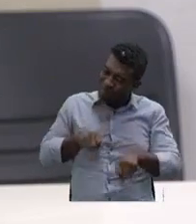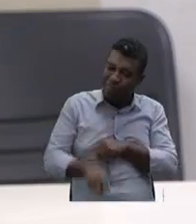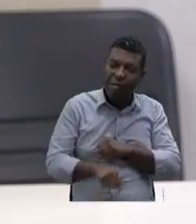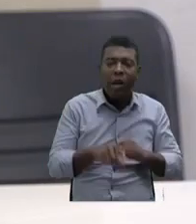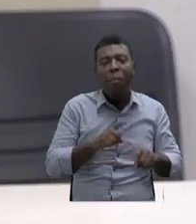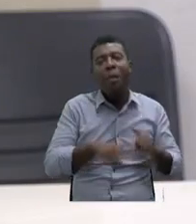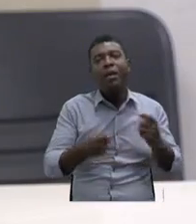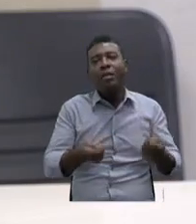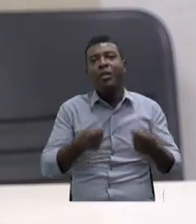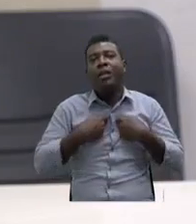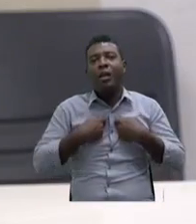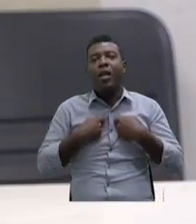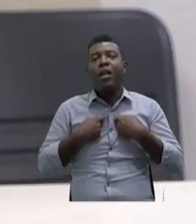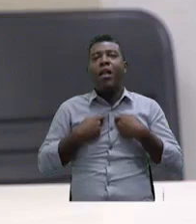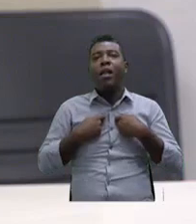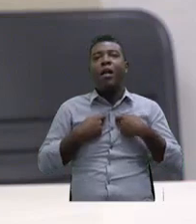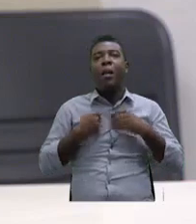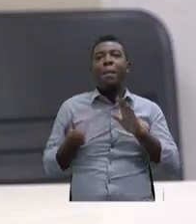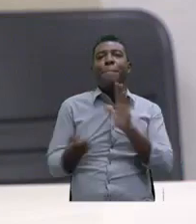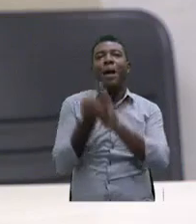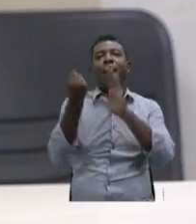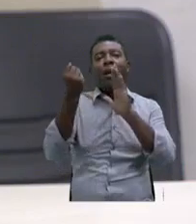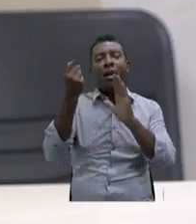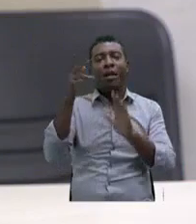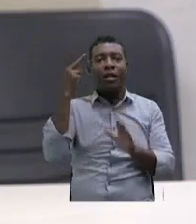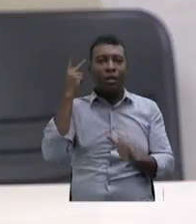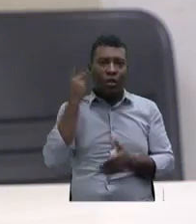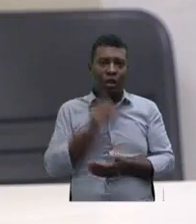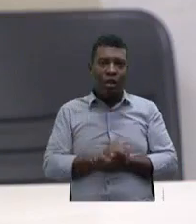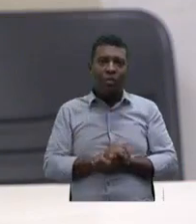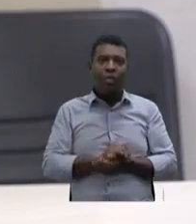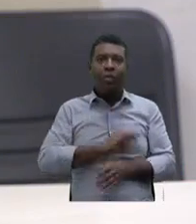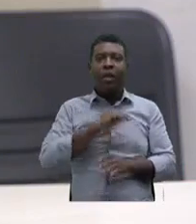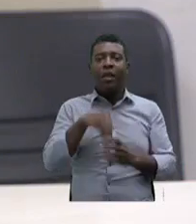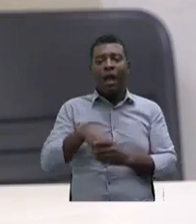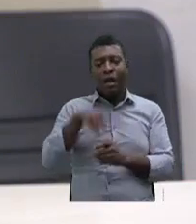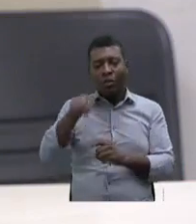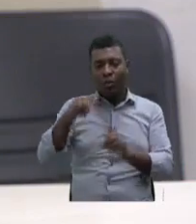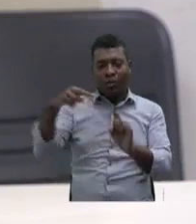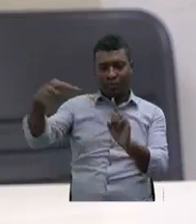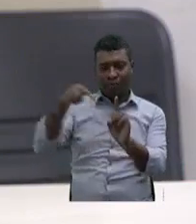acredito que, dentro dessa perspectiva,